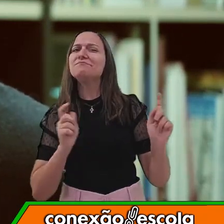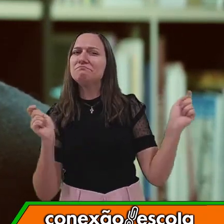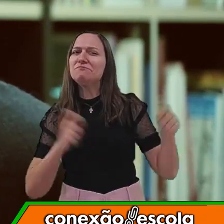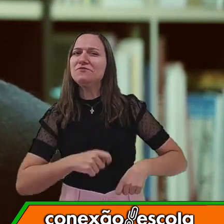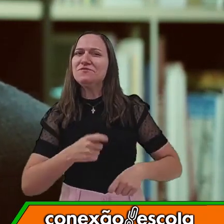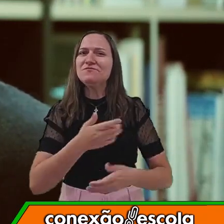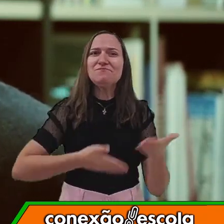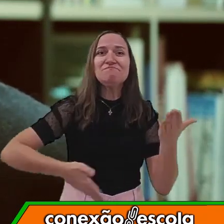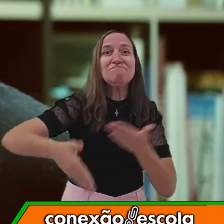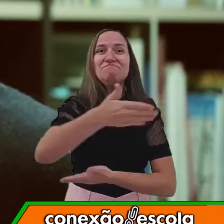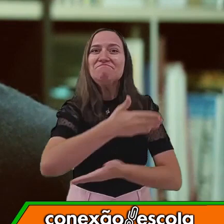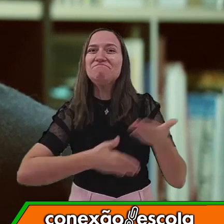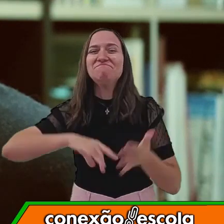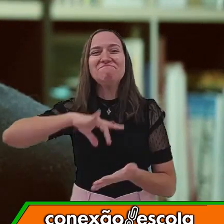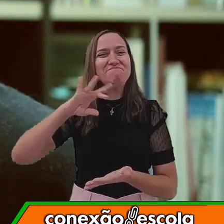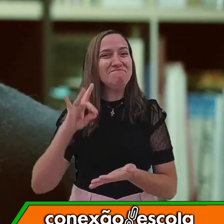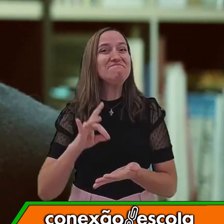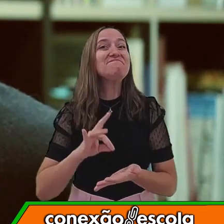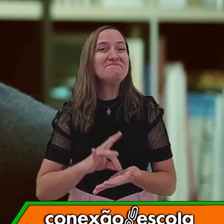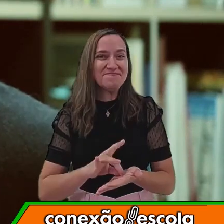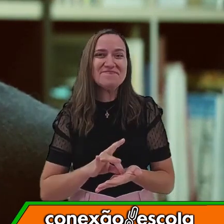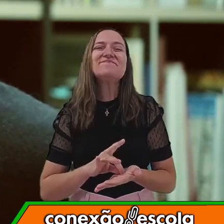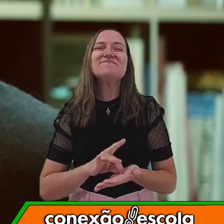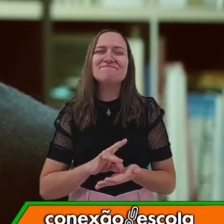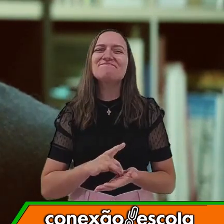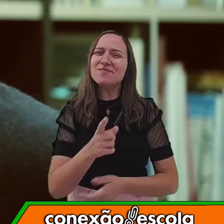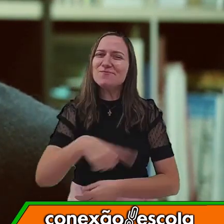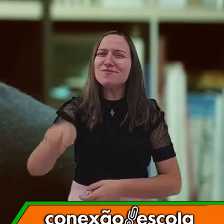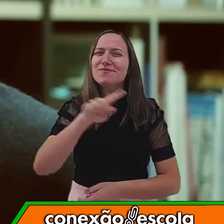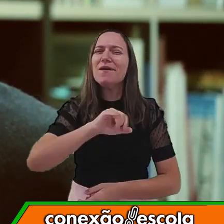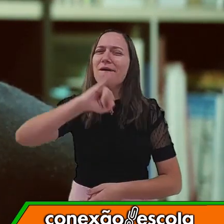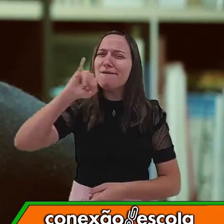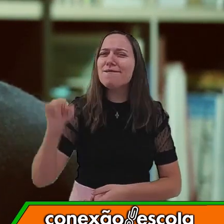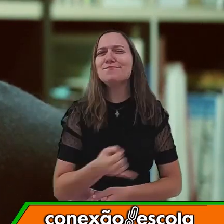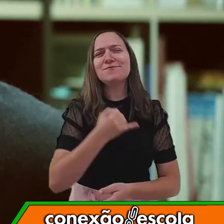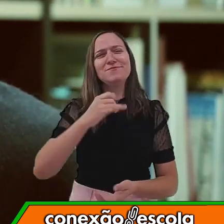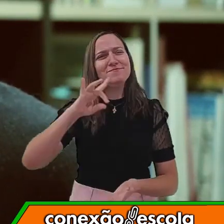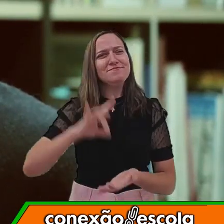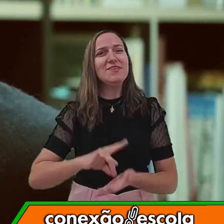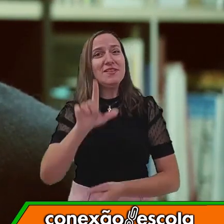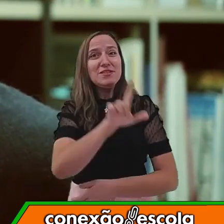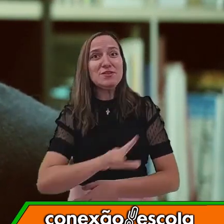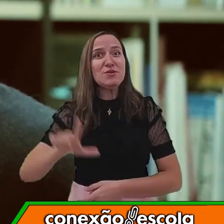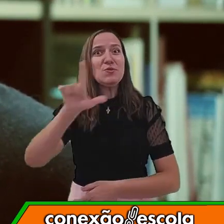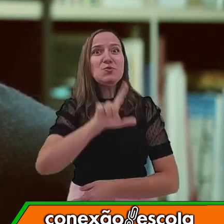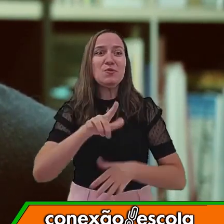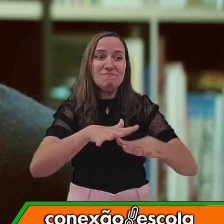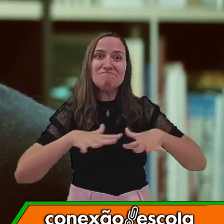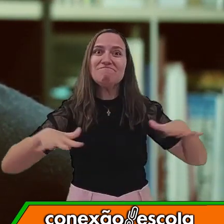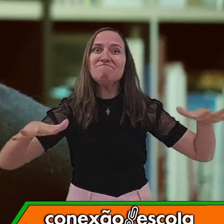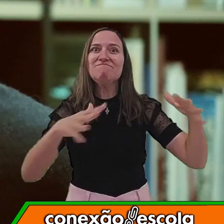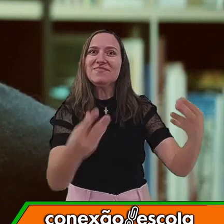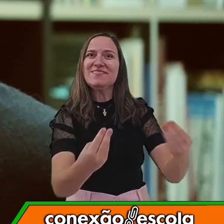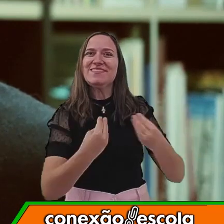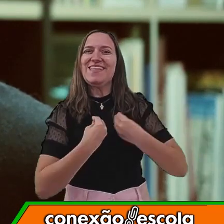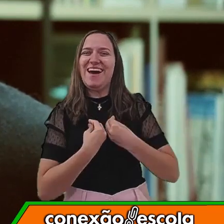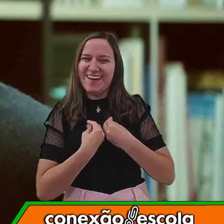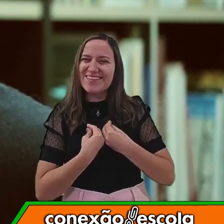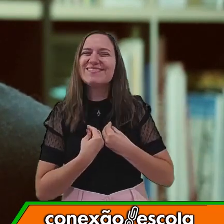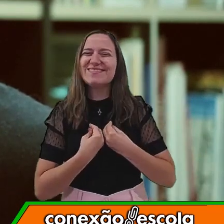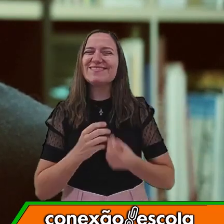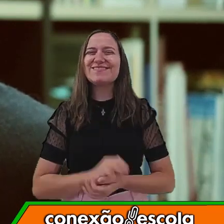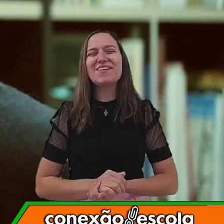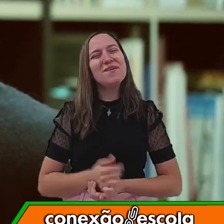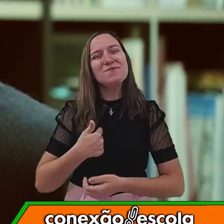sua. Enfim, se aproveitem desse lugar que a literatura oferece. Eu fico